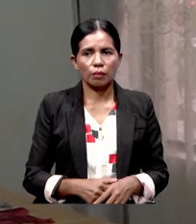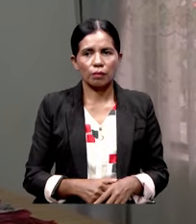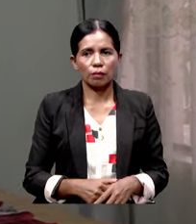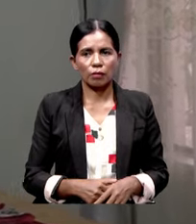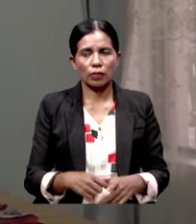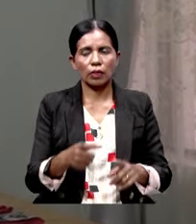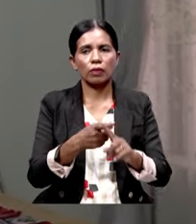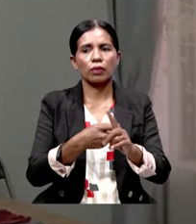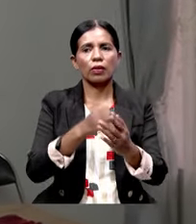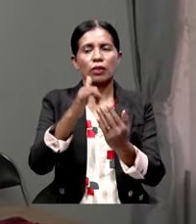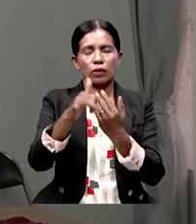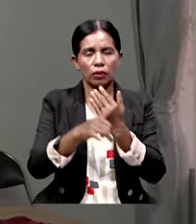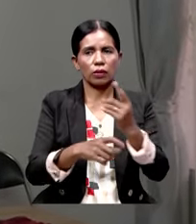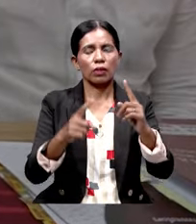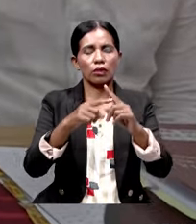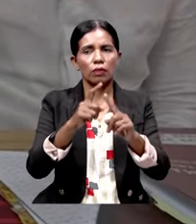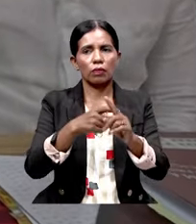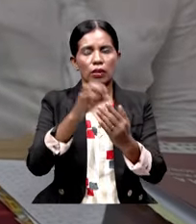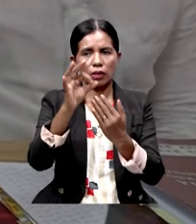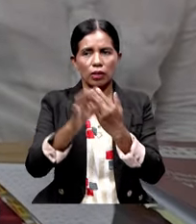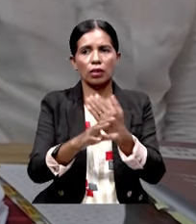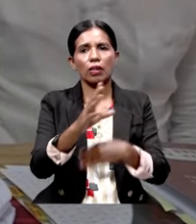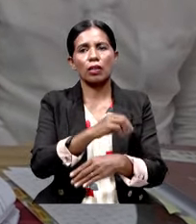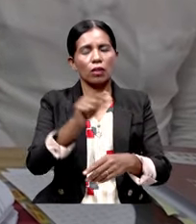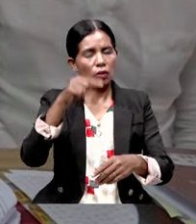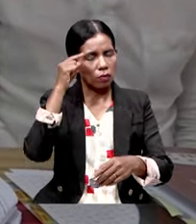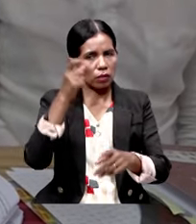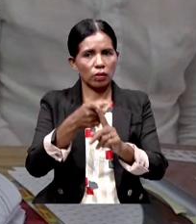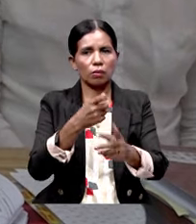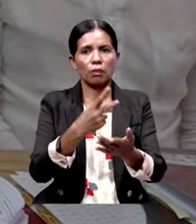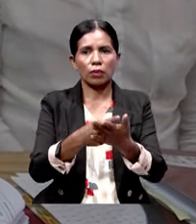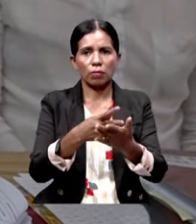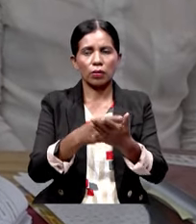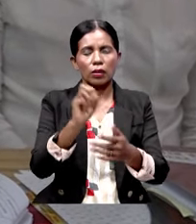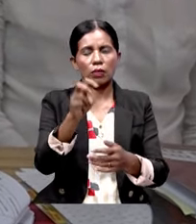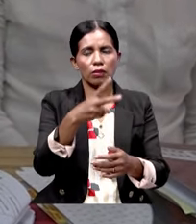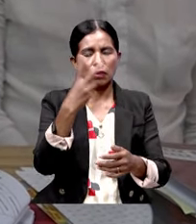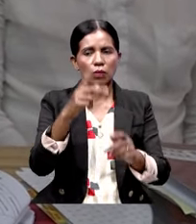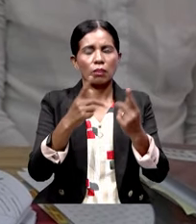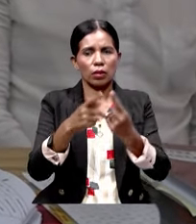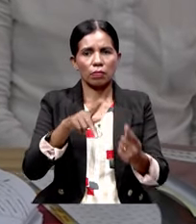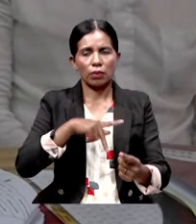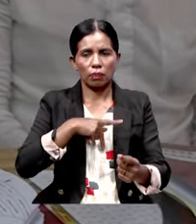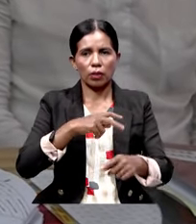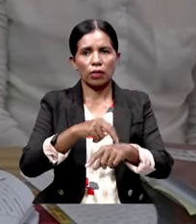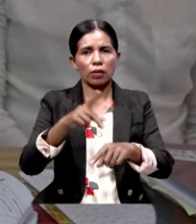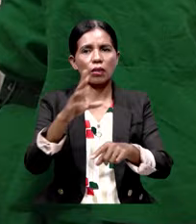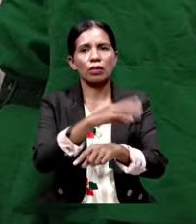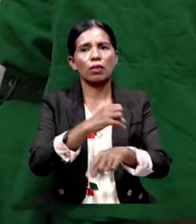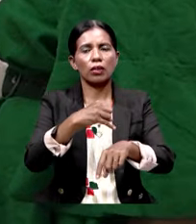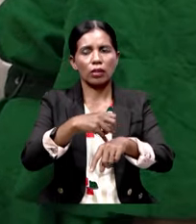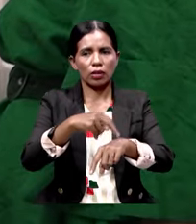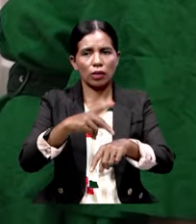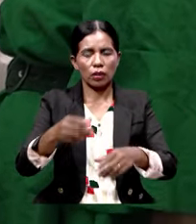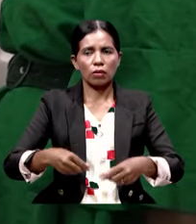Husi fulan julho to dezembro tinang riroron resintolo governo simo proposta sanu resindrua husi empresa privado nasional no internasional atu bele